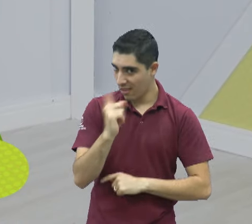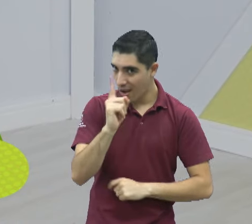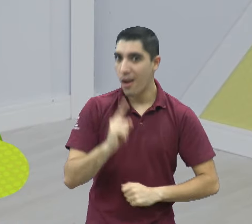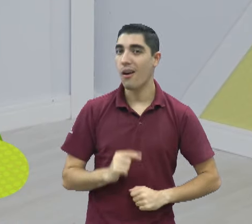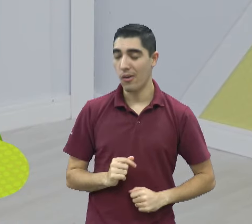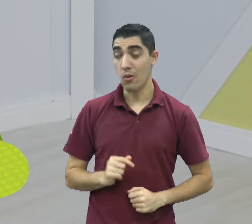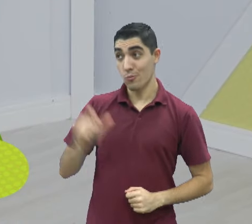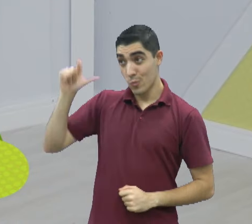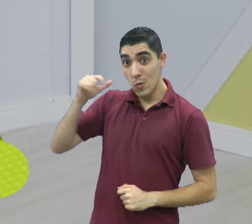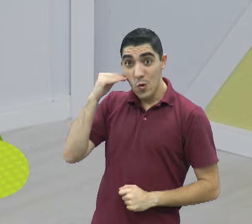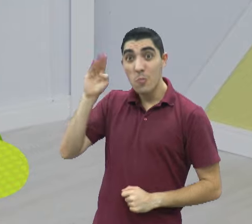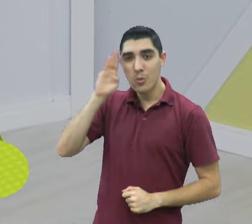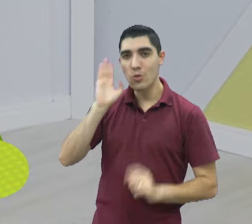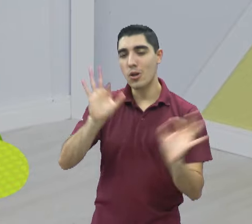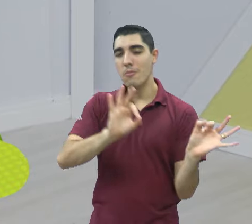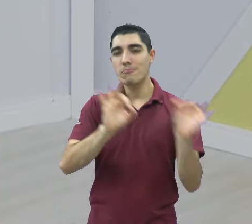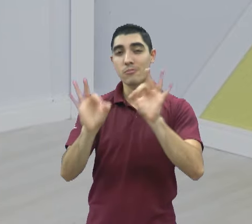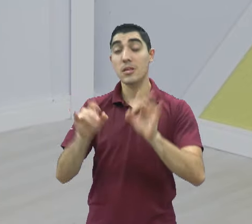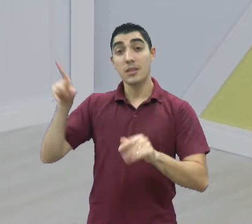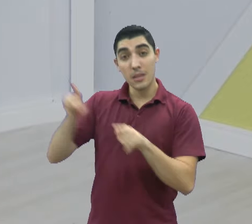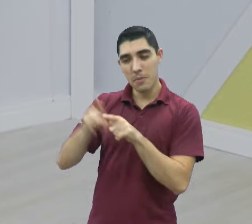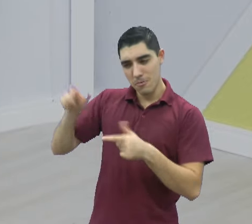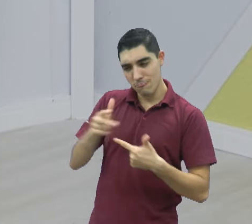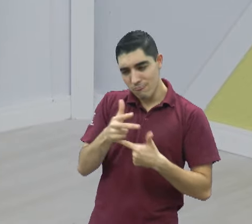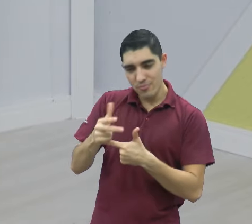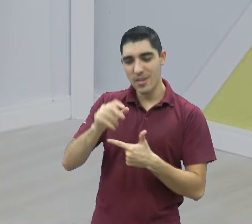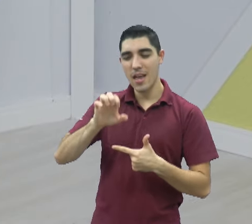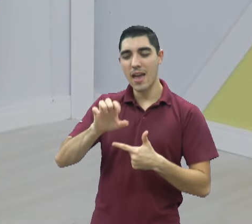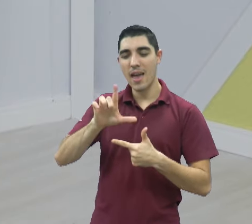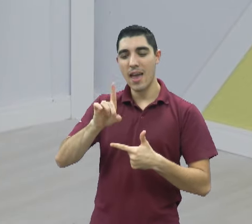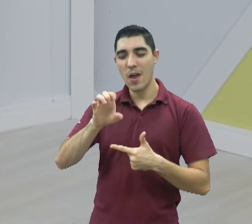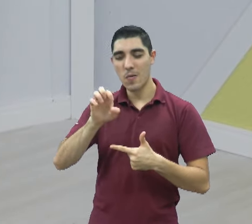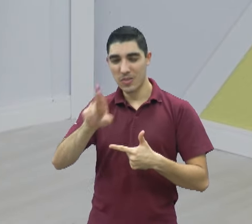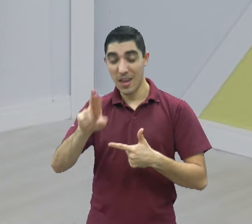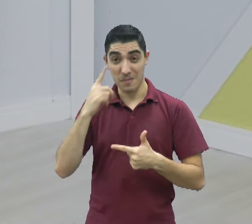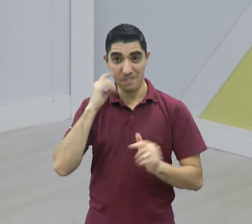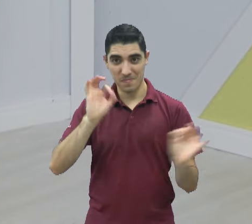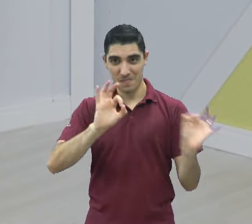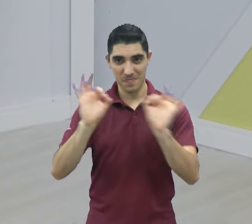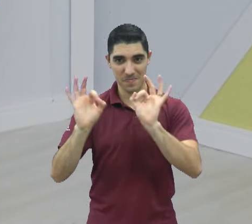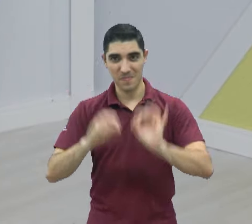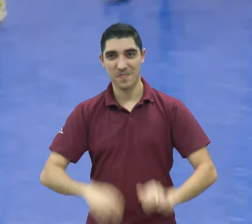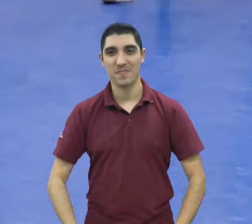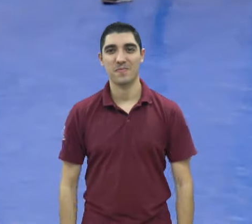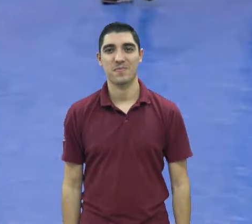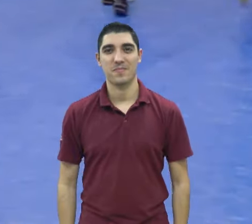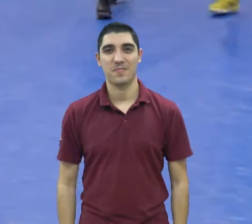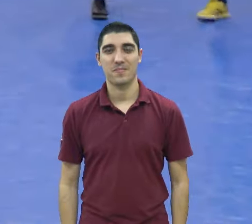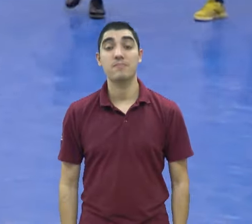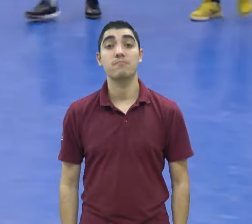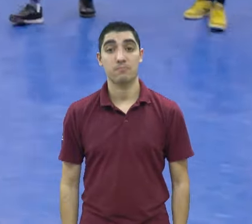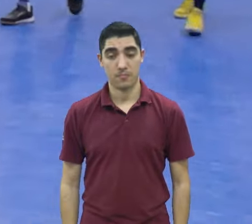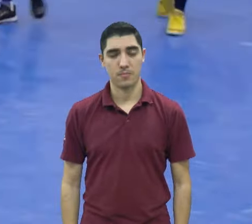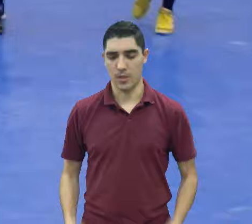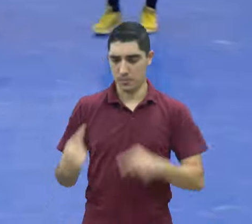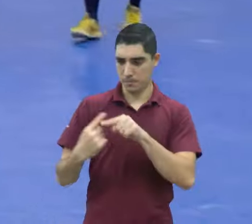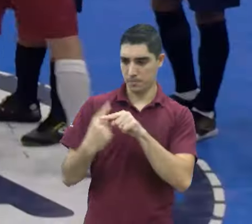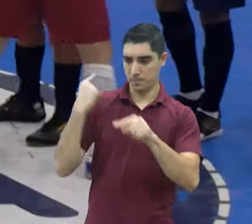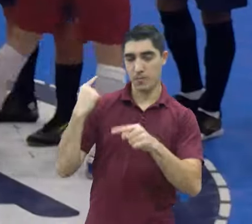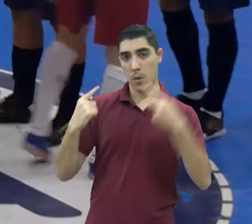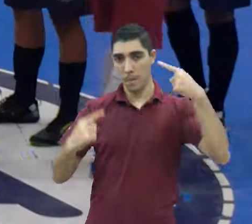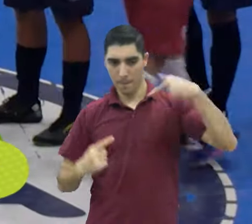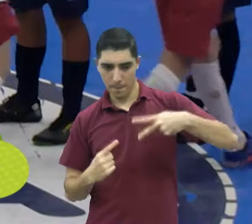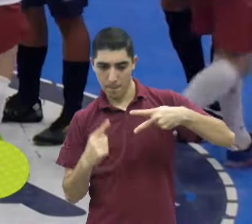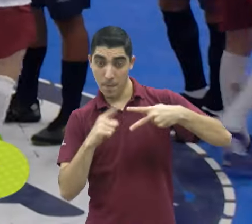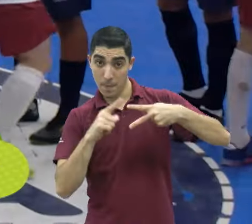por lá. As imagens são do DJ Helder Soares. Solta, Matheus! Após golear o Praia Grande na primeira